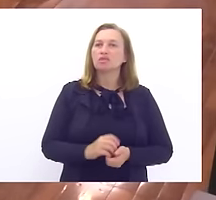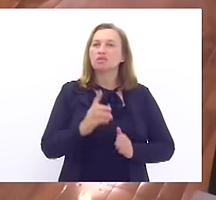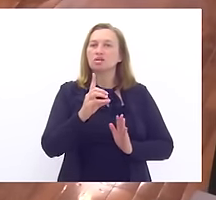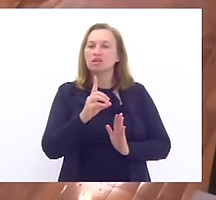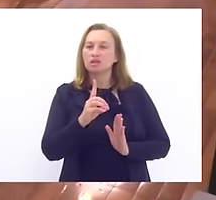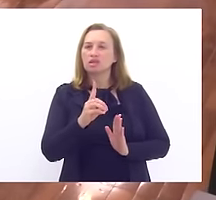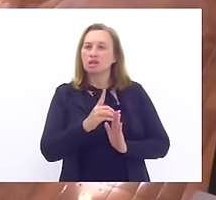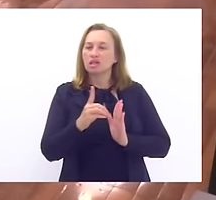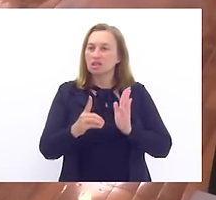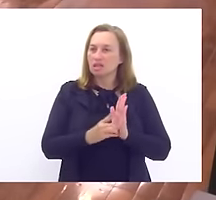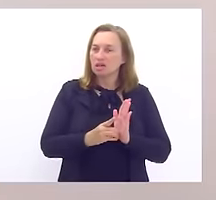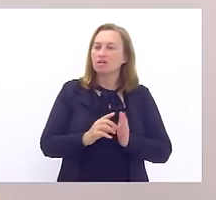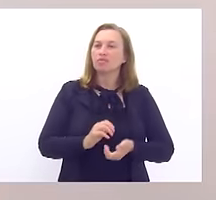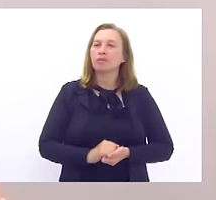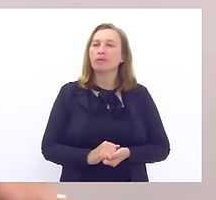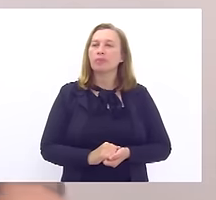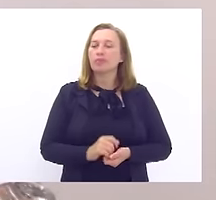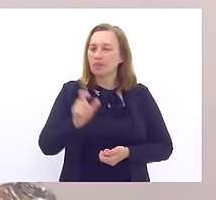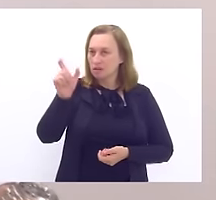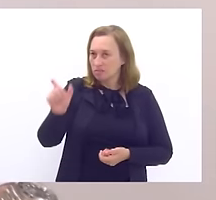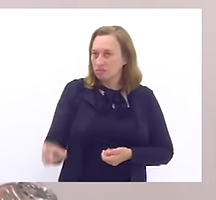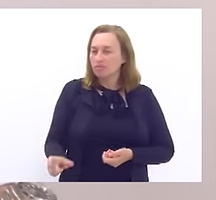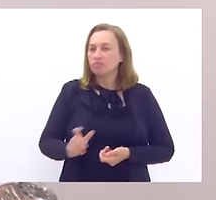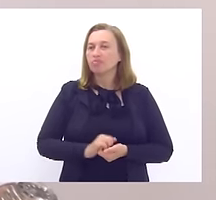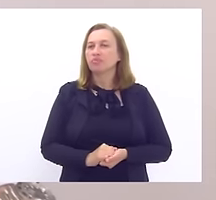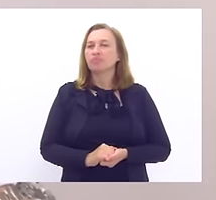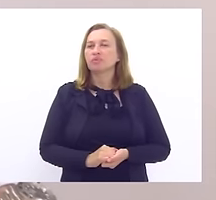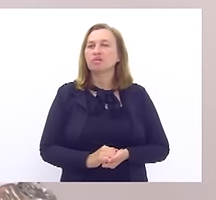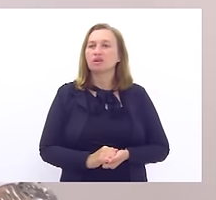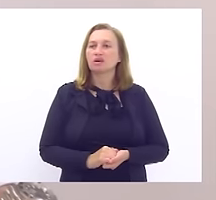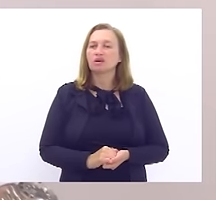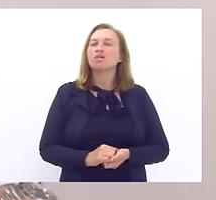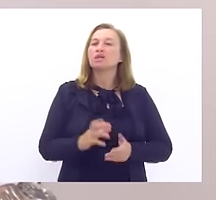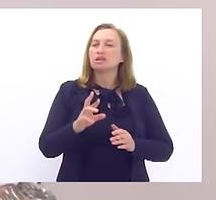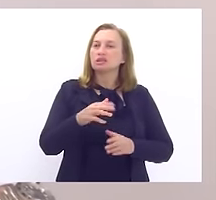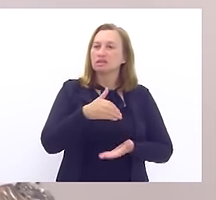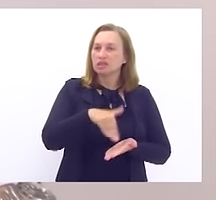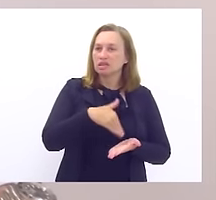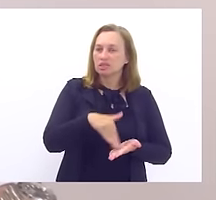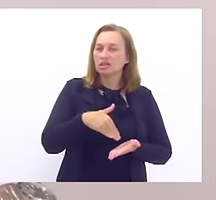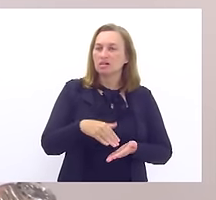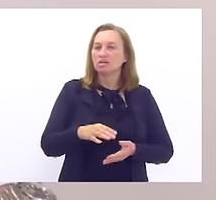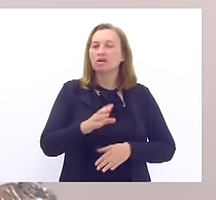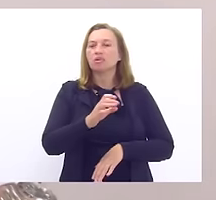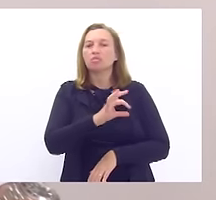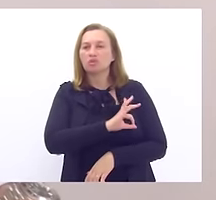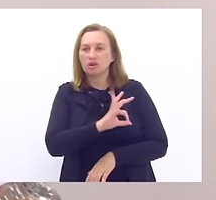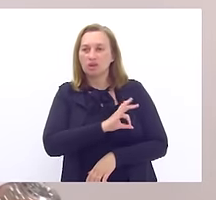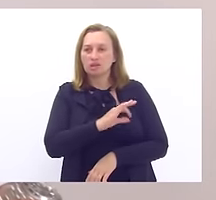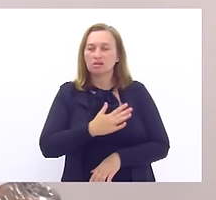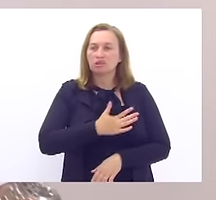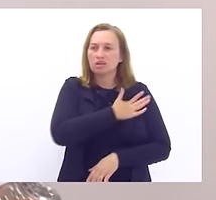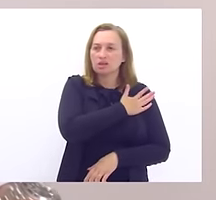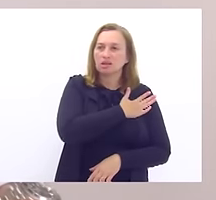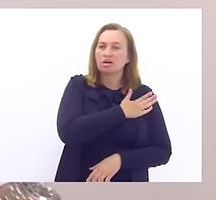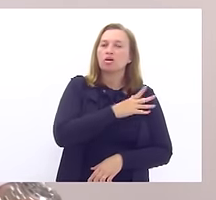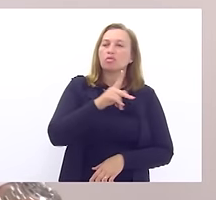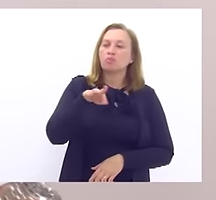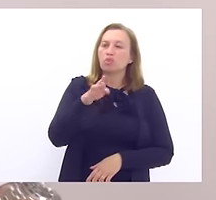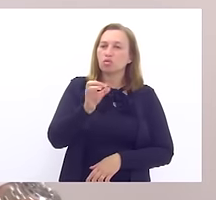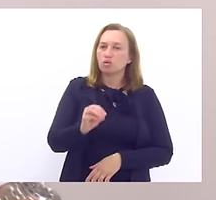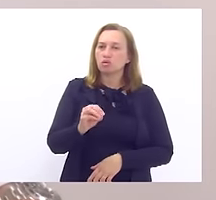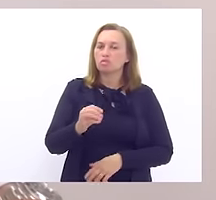Detran através da sua pessoa e também o secretário de estado de Polícia Militar Coronel Henrique também o cumprimento através do senhor